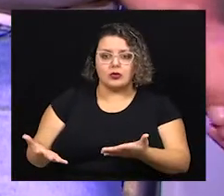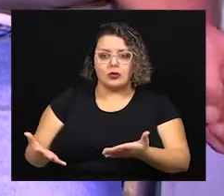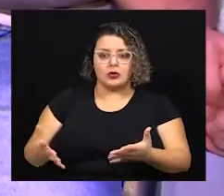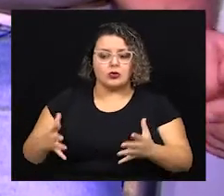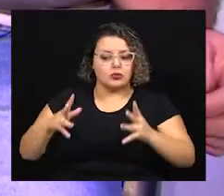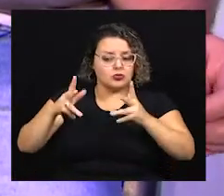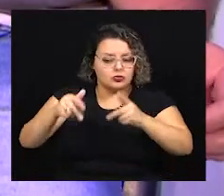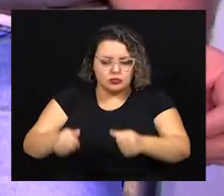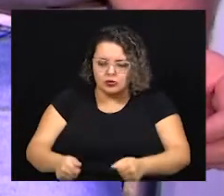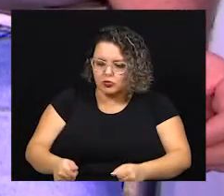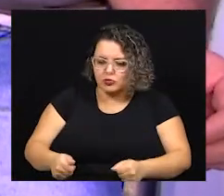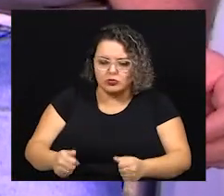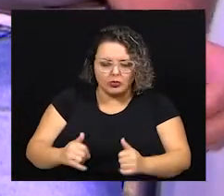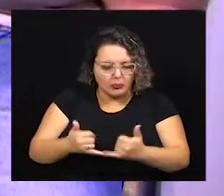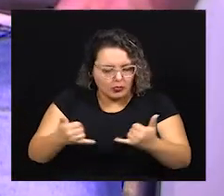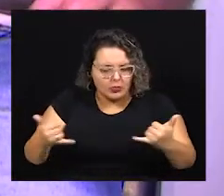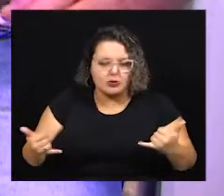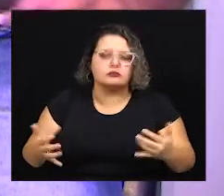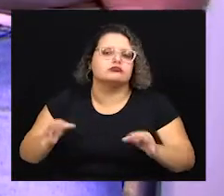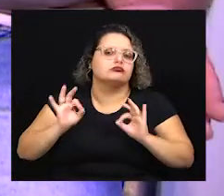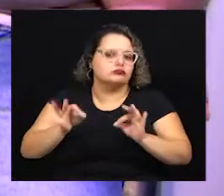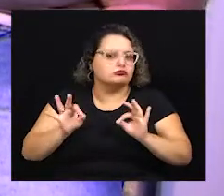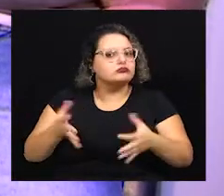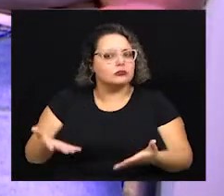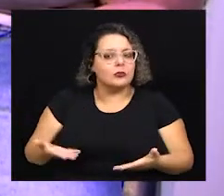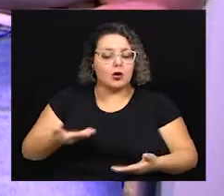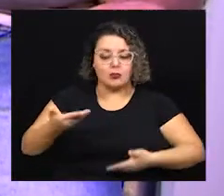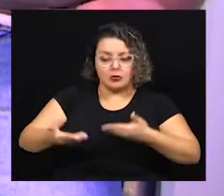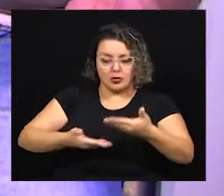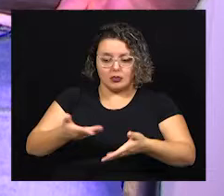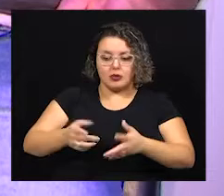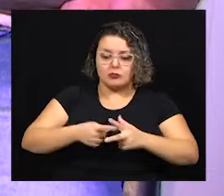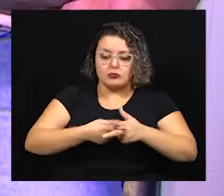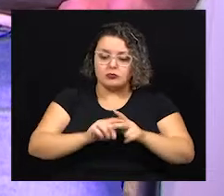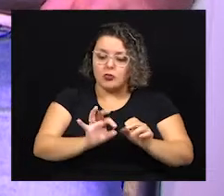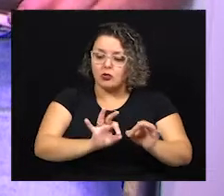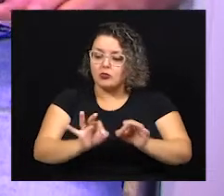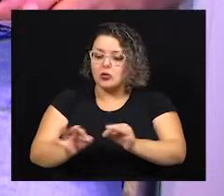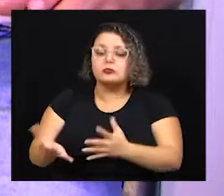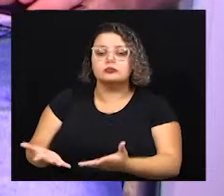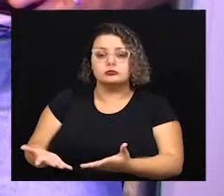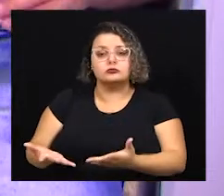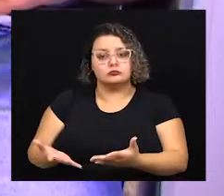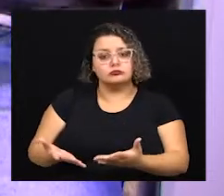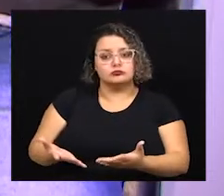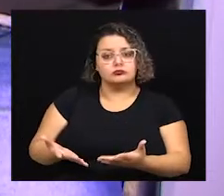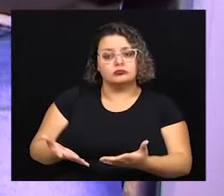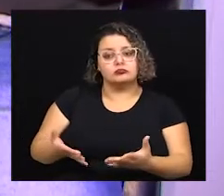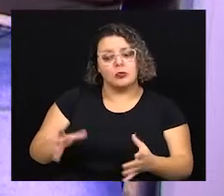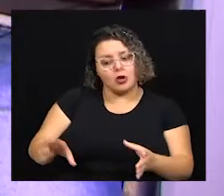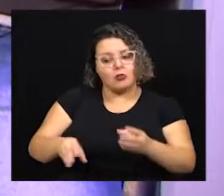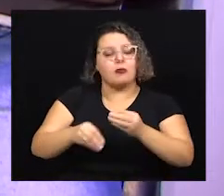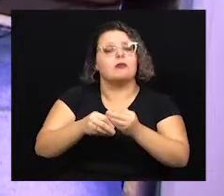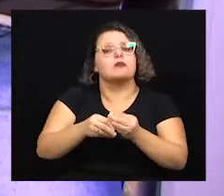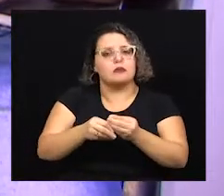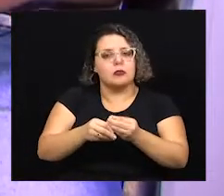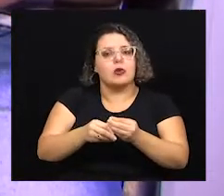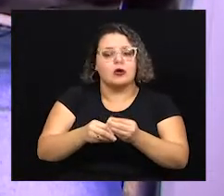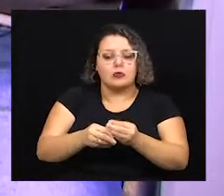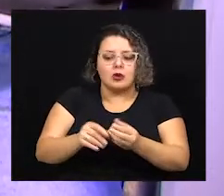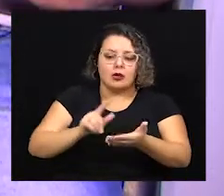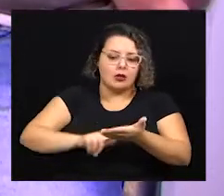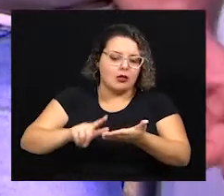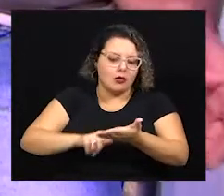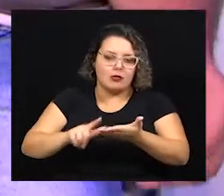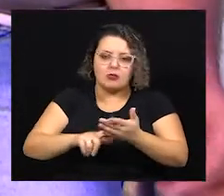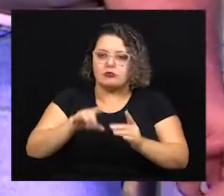totalmente automatizado. Tá? A gente presta serviço de manutenção para completar o alimentador, para limpar o